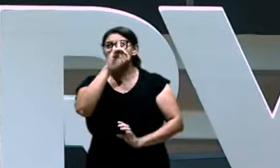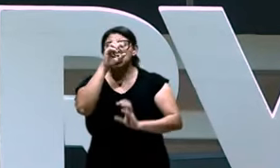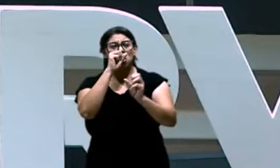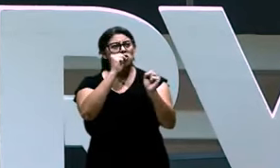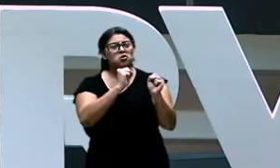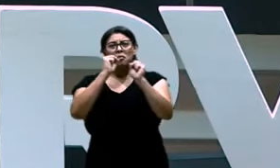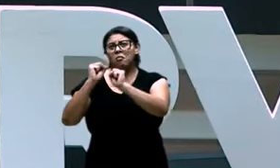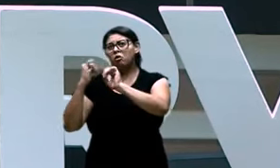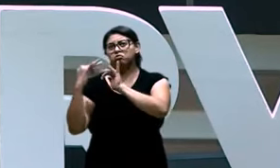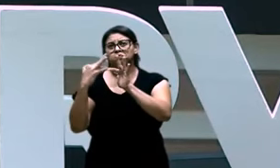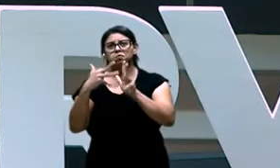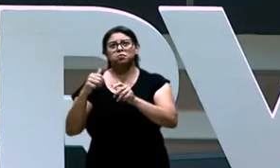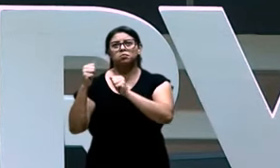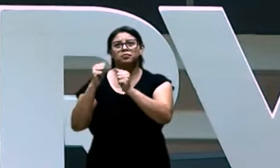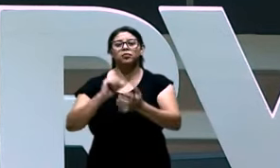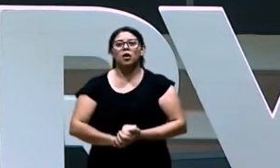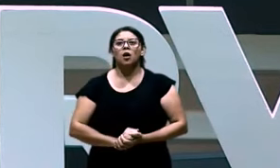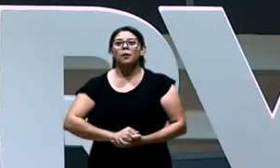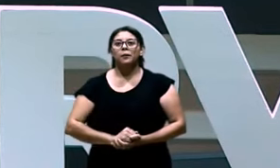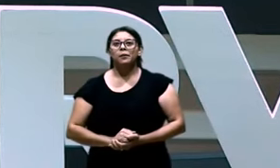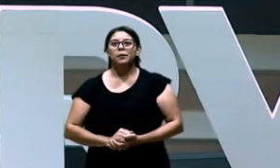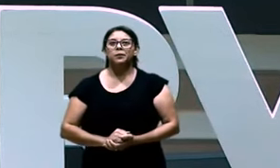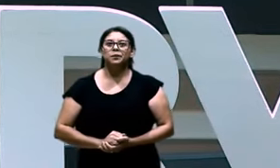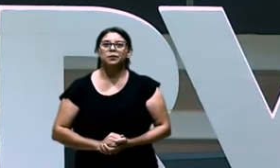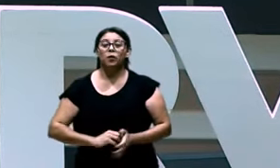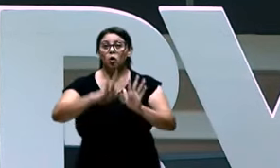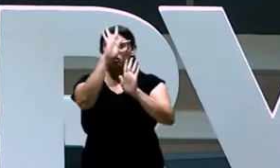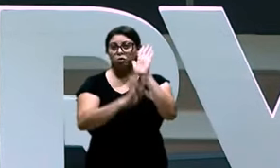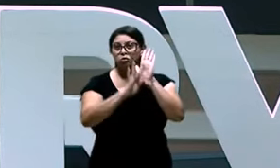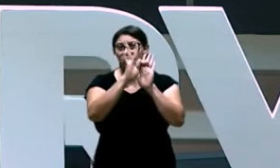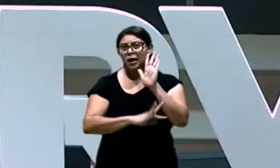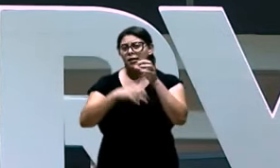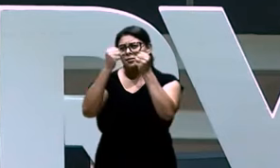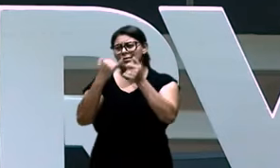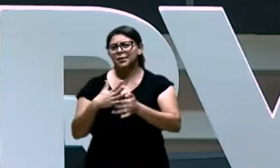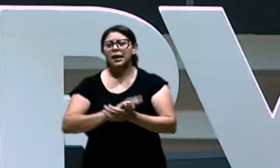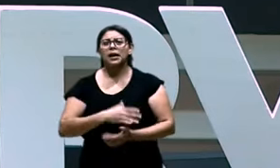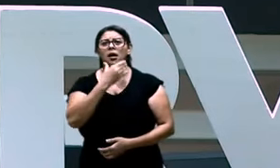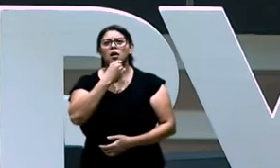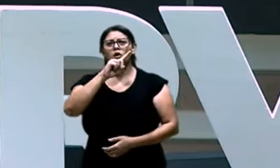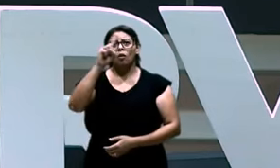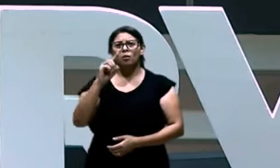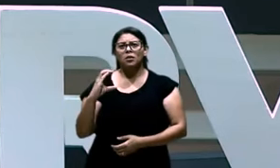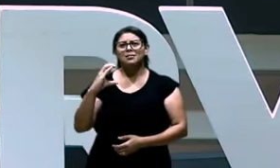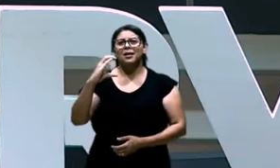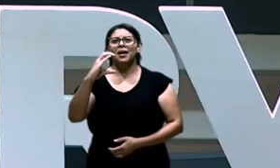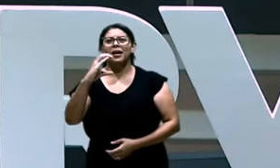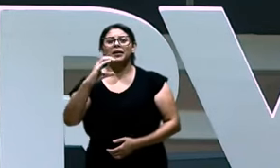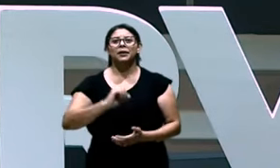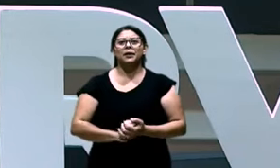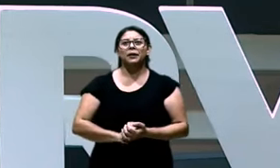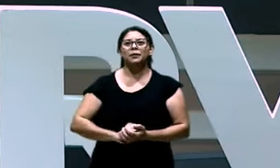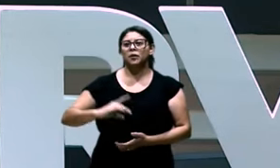na pia de bronze. Ele entra no lugar santo. À sua direita, a mesa dos pães da preposição. À sua esquerda,